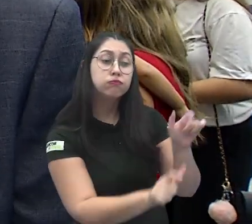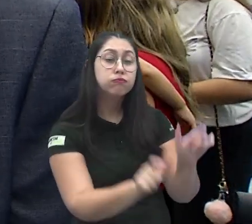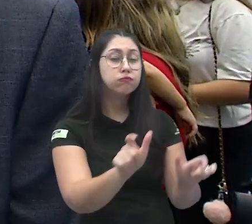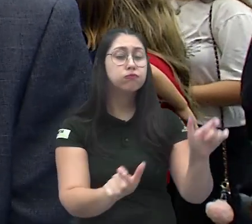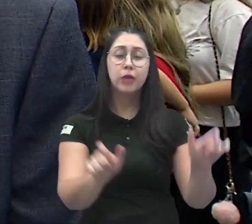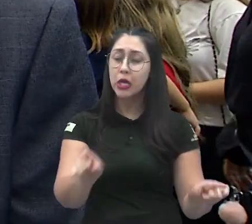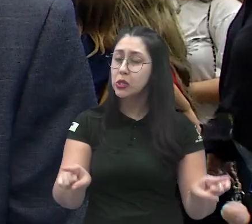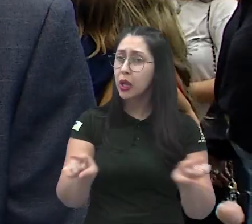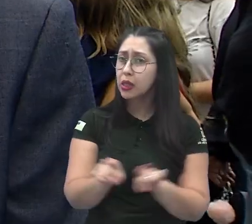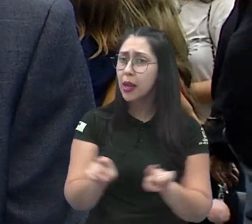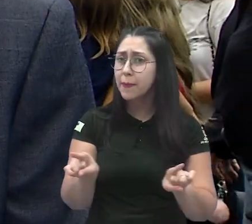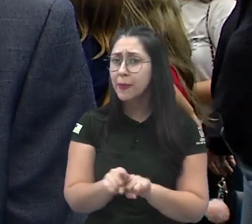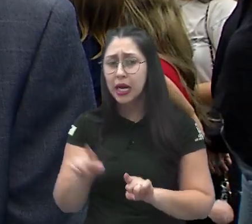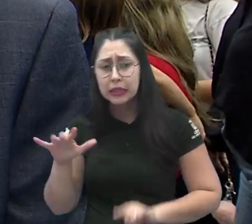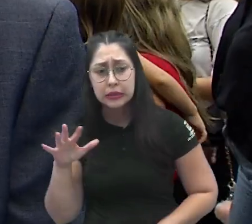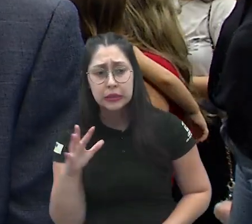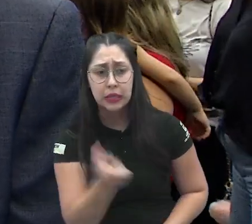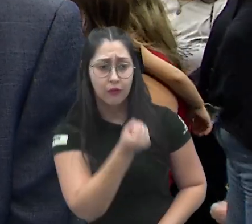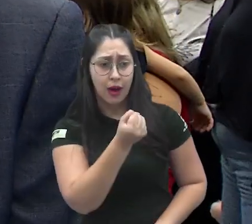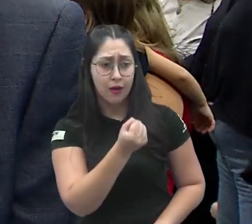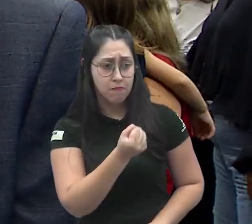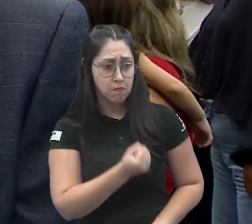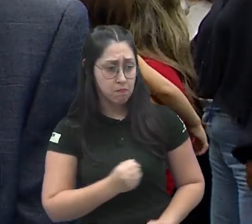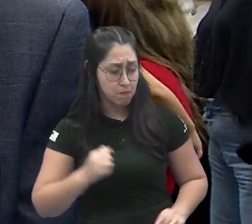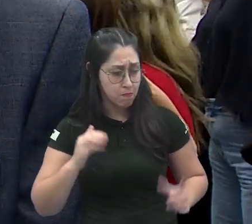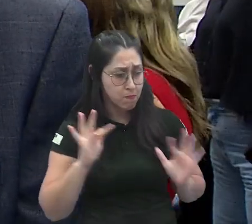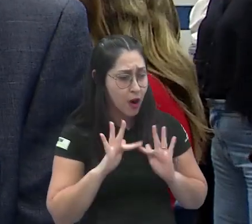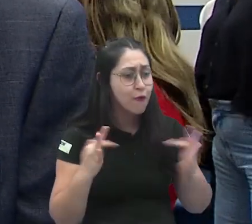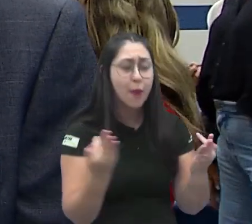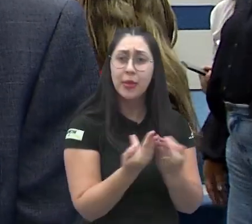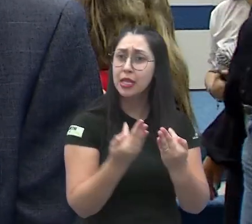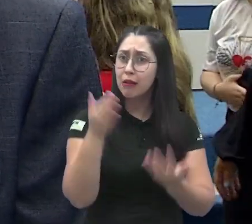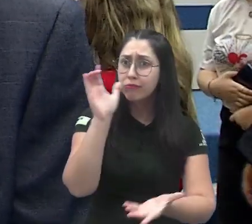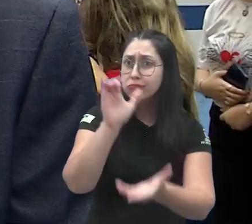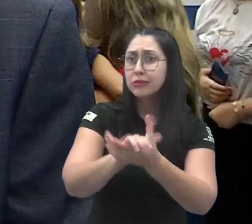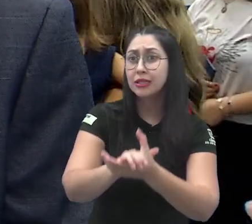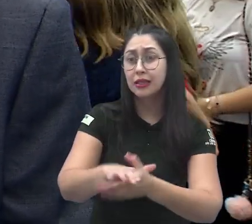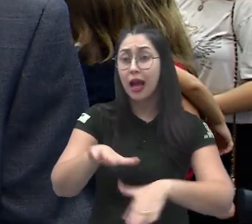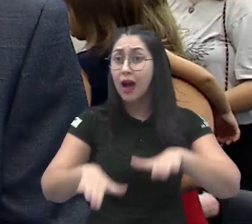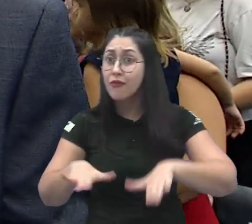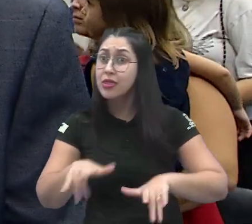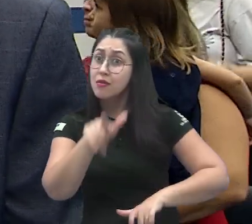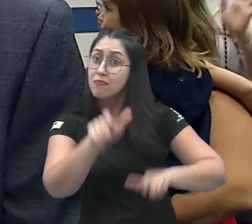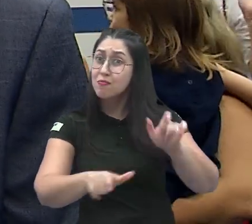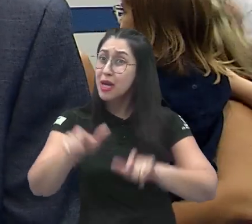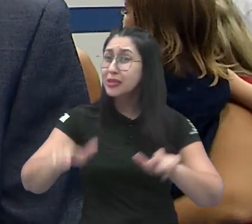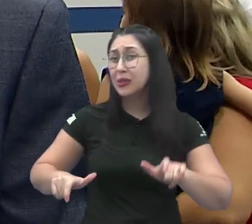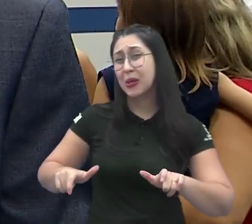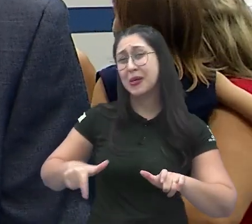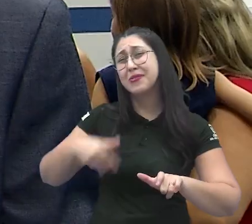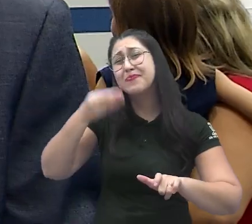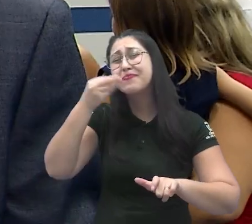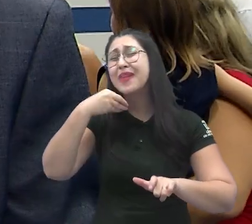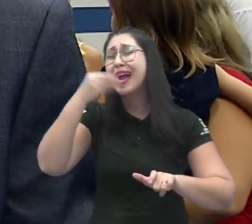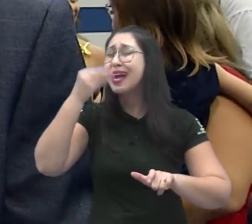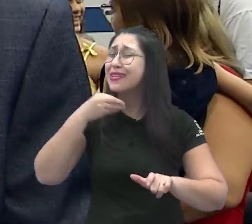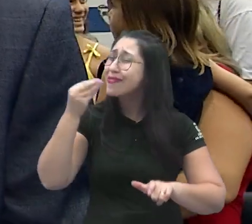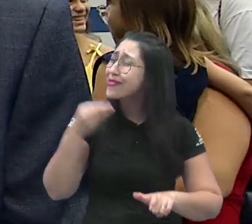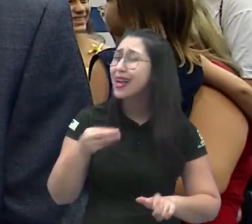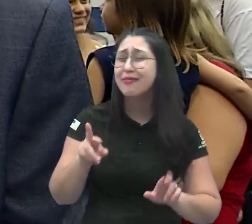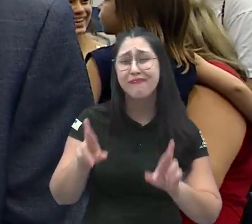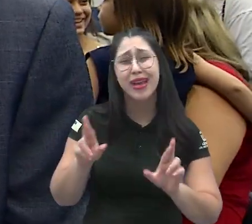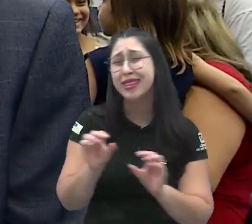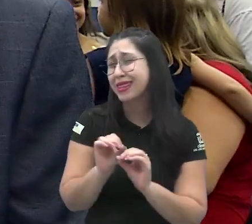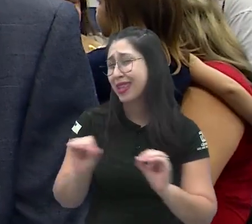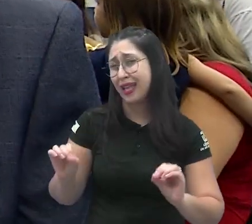muita gente do fundo do poço, ajuda a resgatar muitas famílias, muitos casais, muita gente que está aí desanimado da